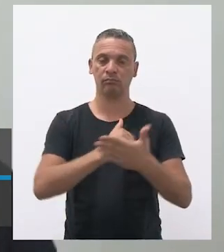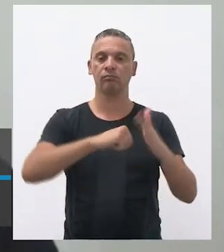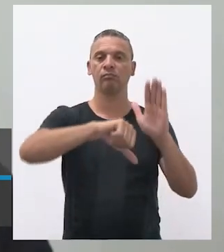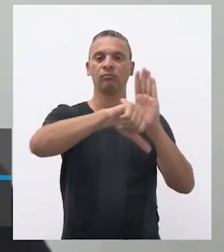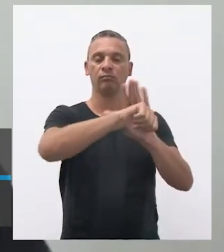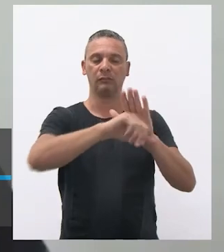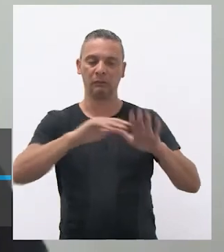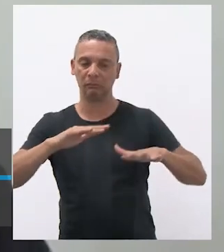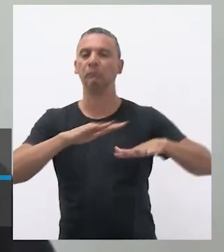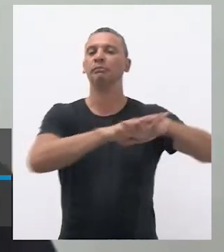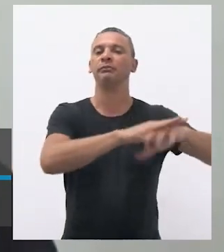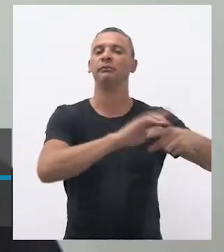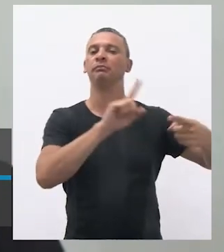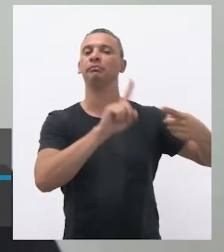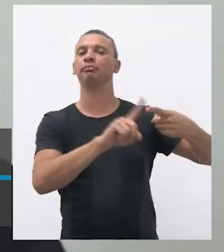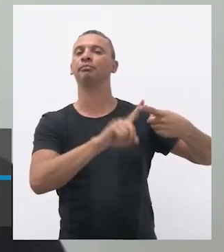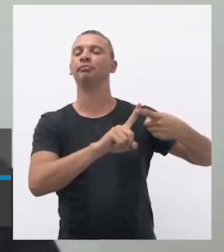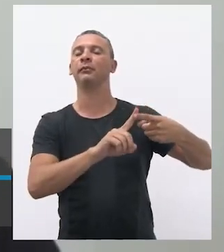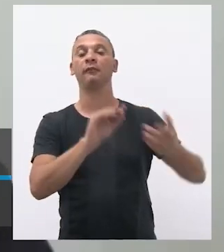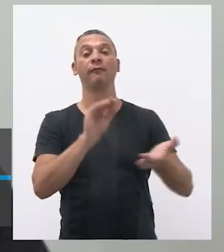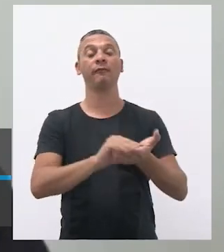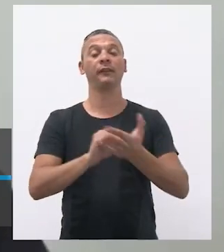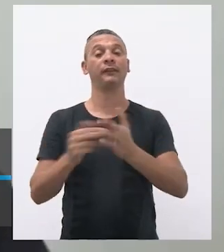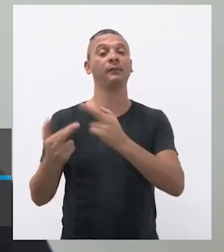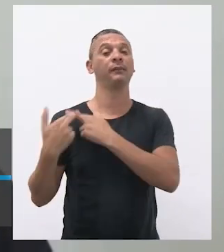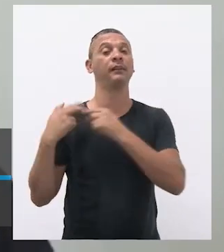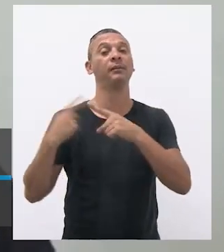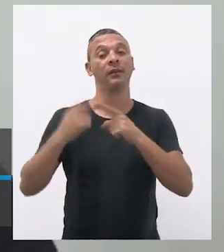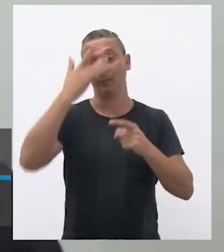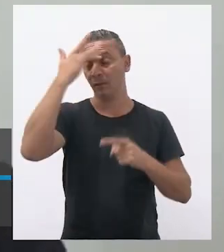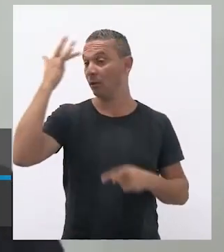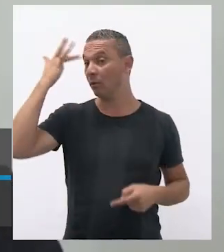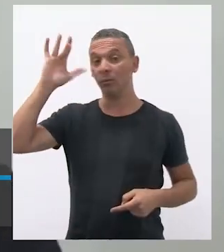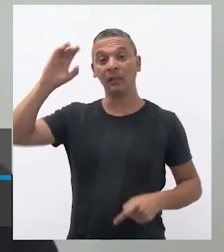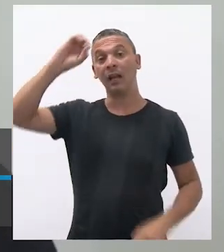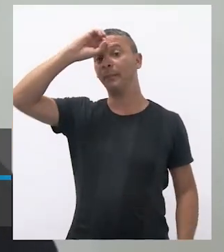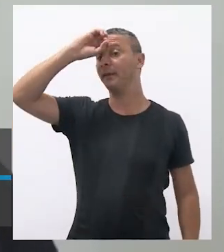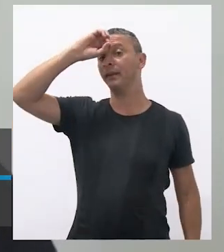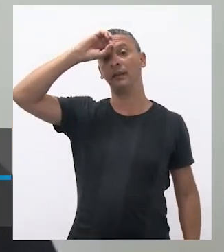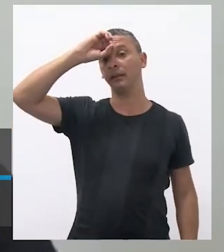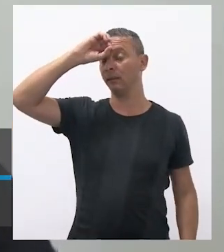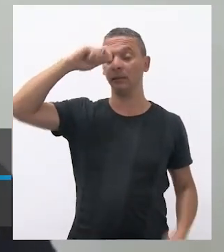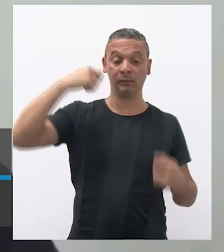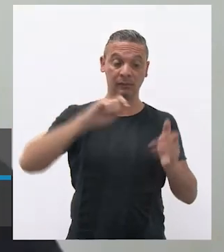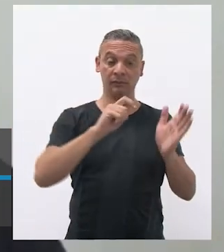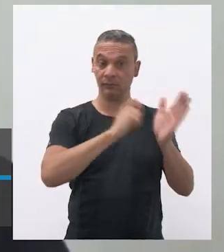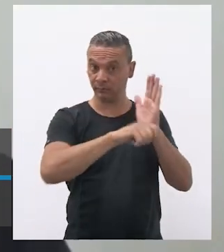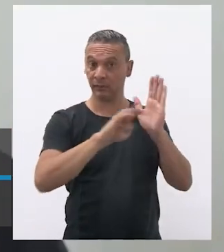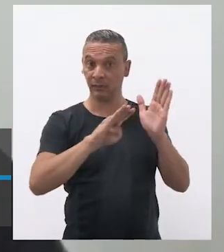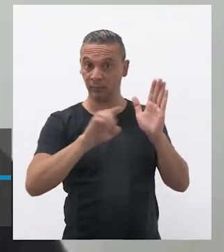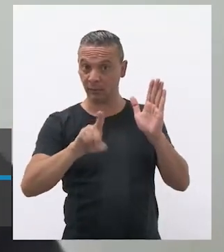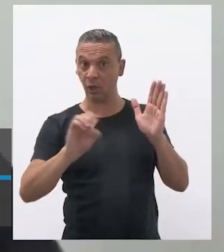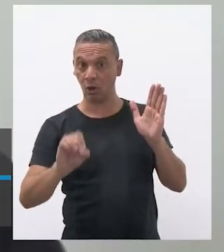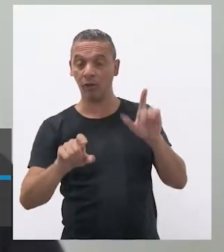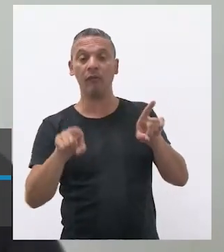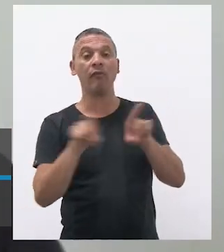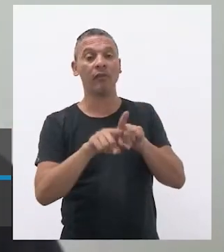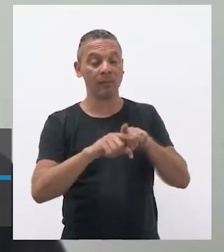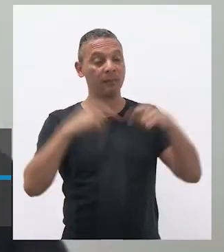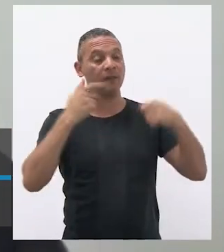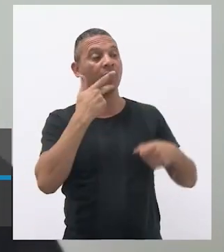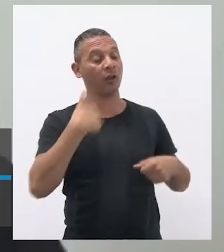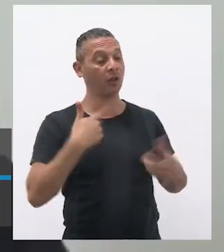caracterizar esse abuso emocional, essa violência psicológica. Então, ela descreveu, com